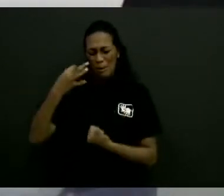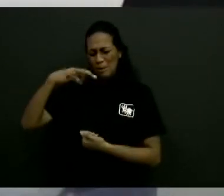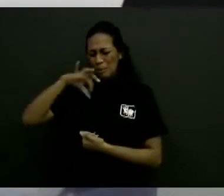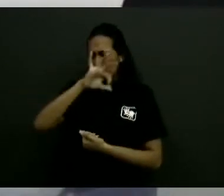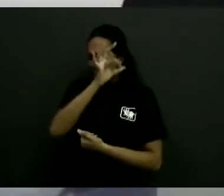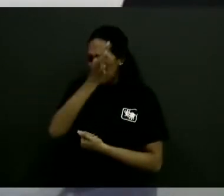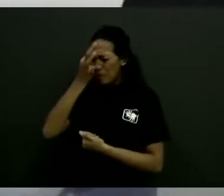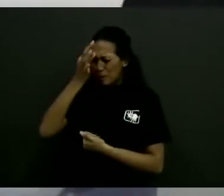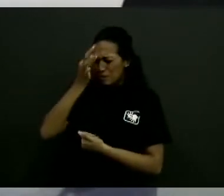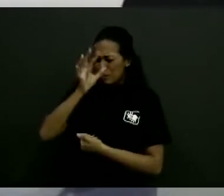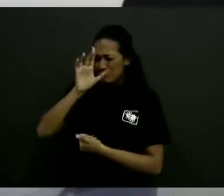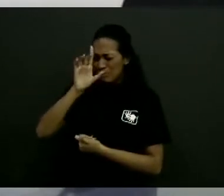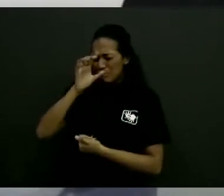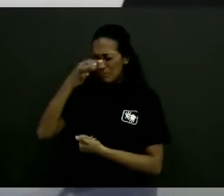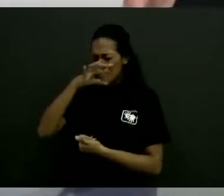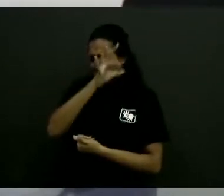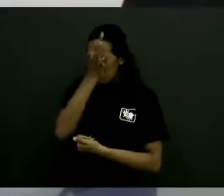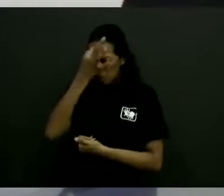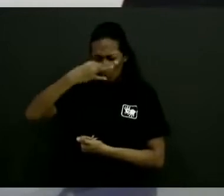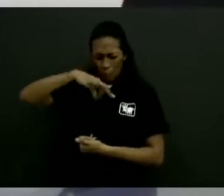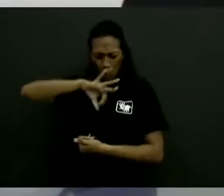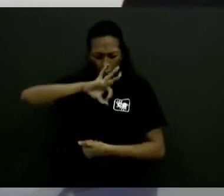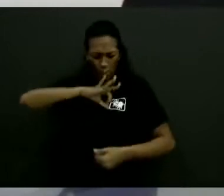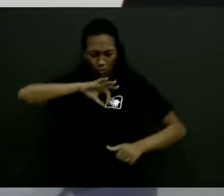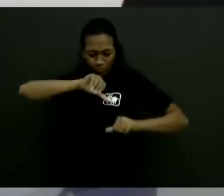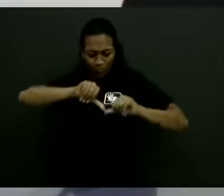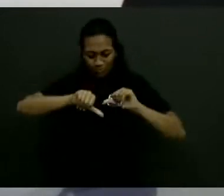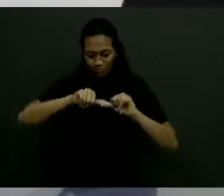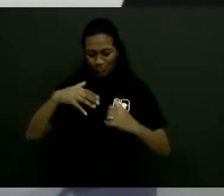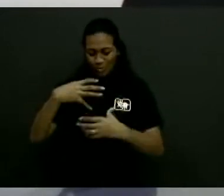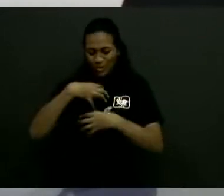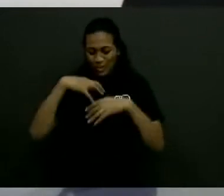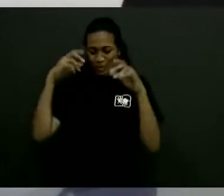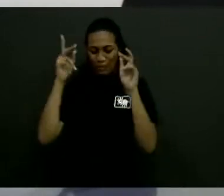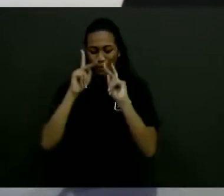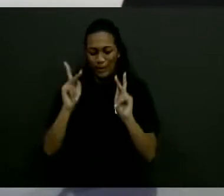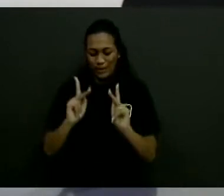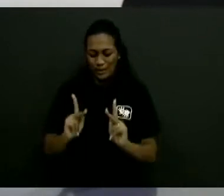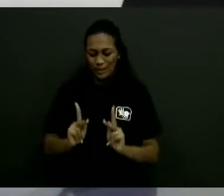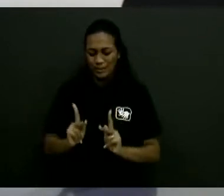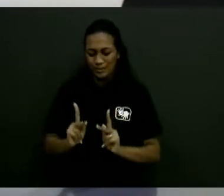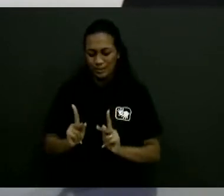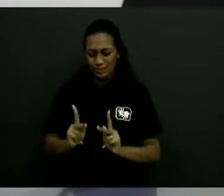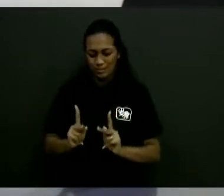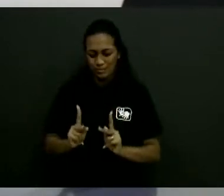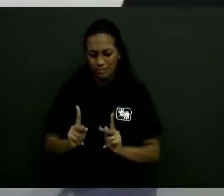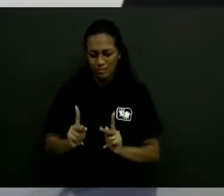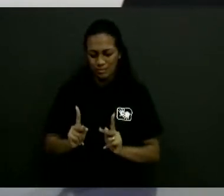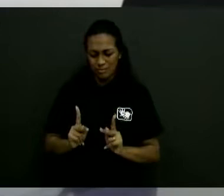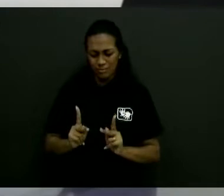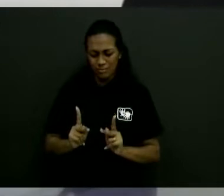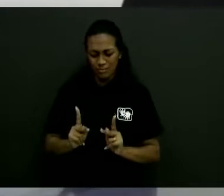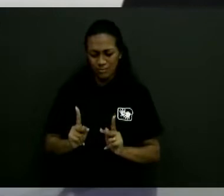Santo possa nos transformar nessa tarde. We ask you that Holy Ghost can change us this